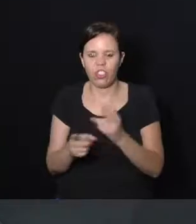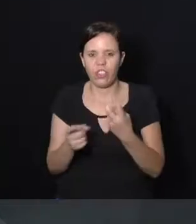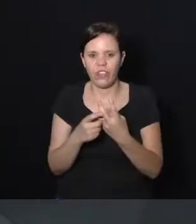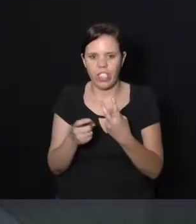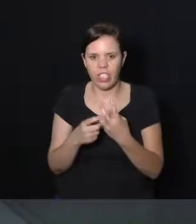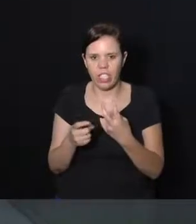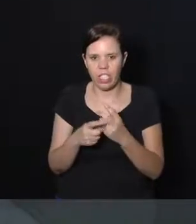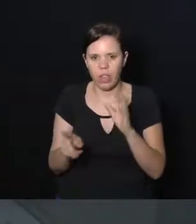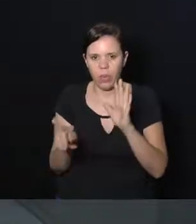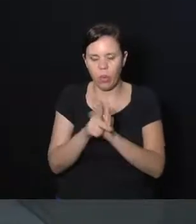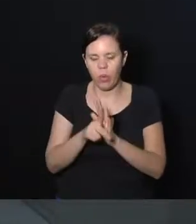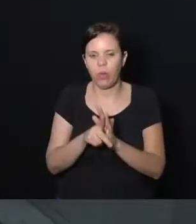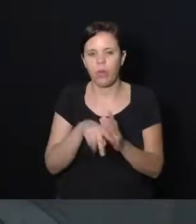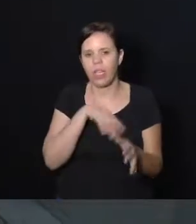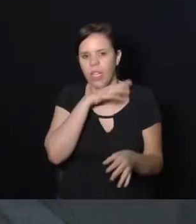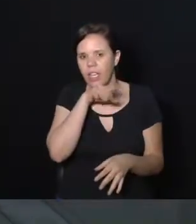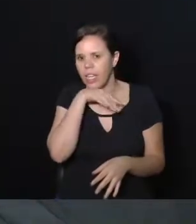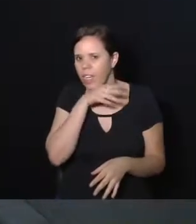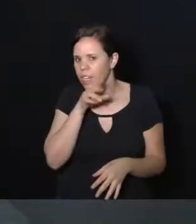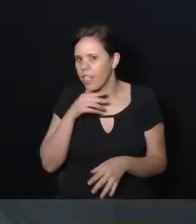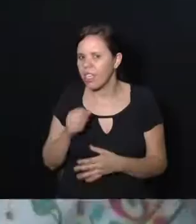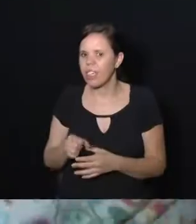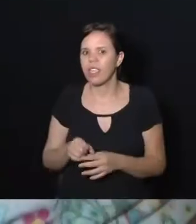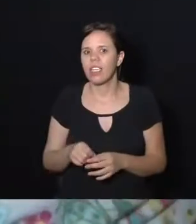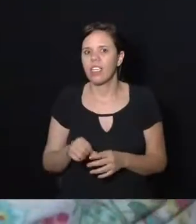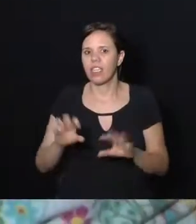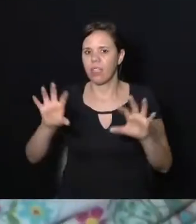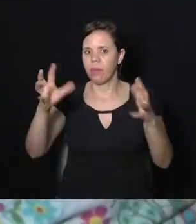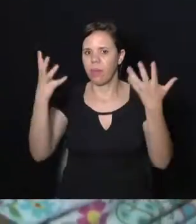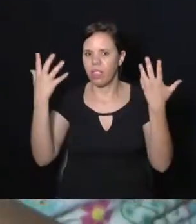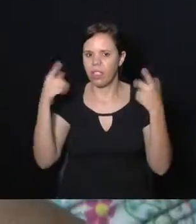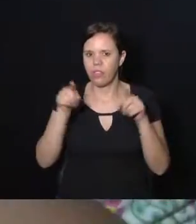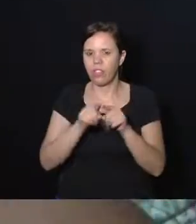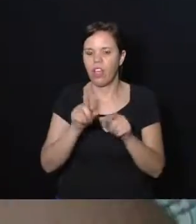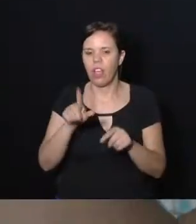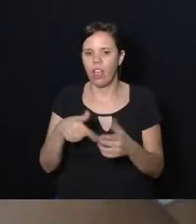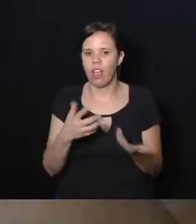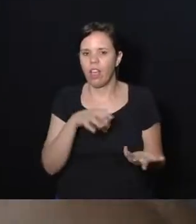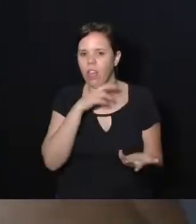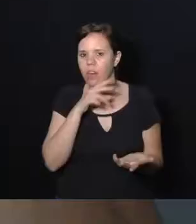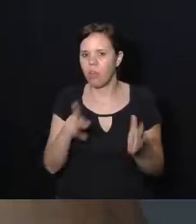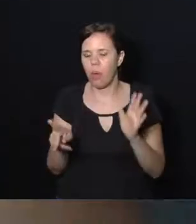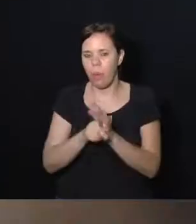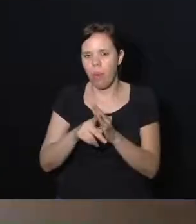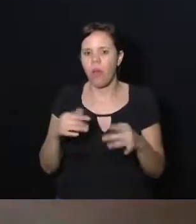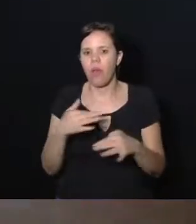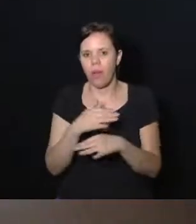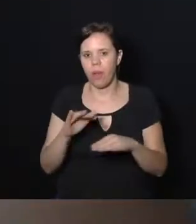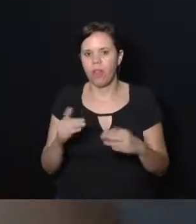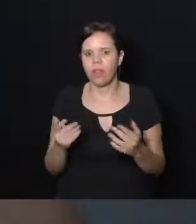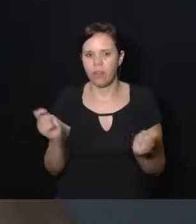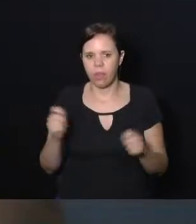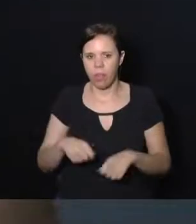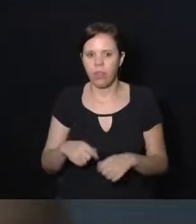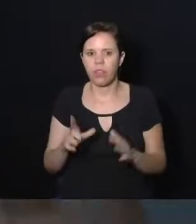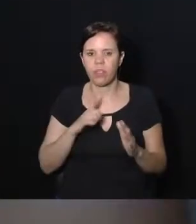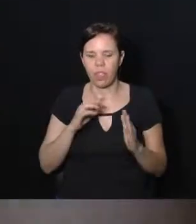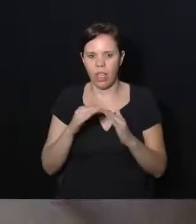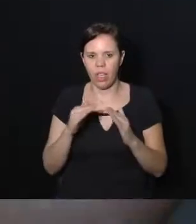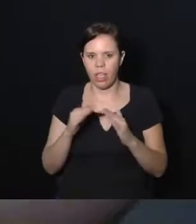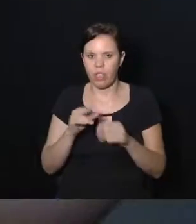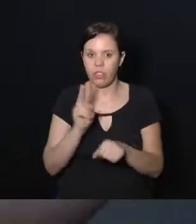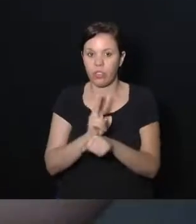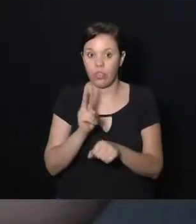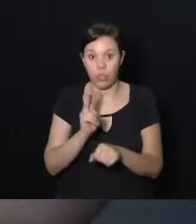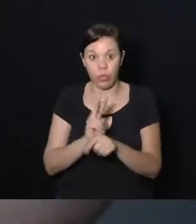em animais silvestres. Ela explica que apesar da Jennifer ser um animal urbano, é possível ter em casa, mas os cuidados